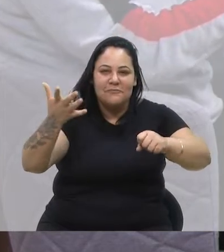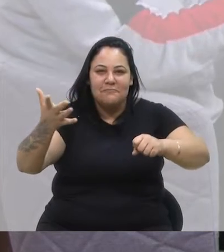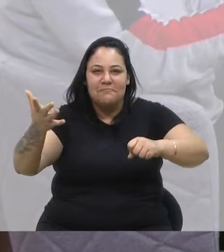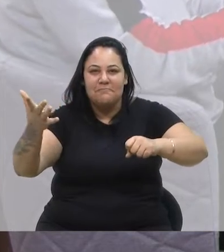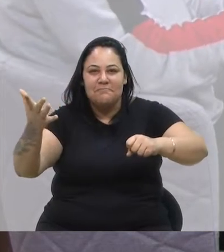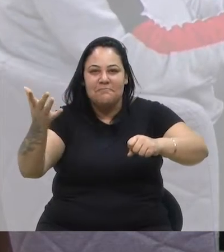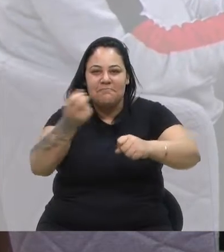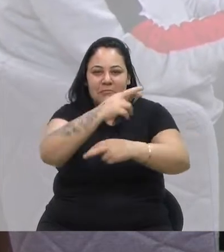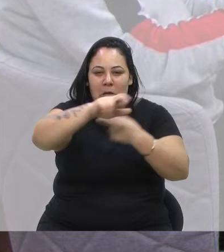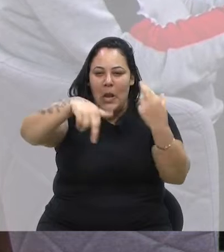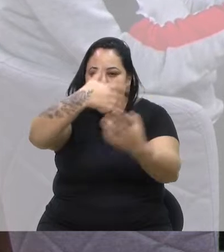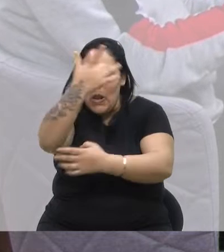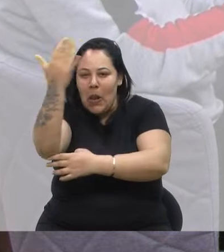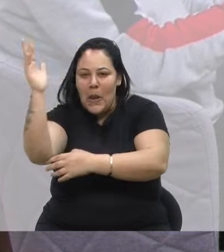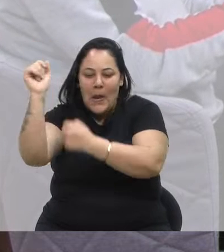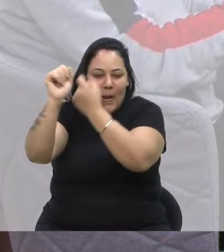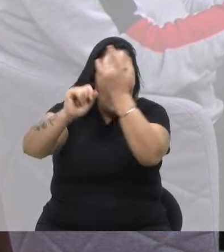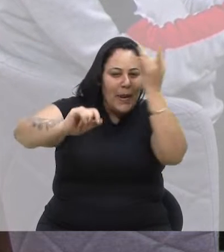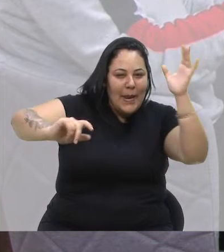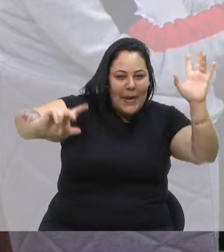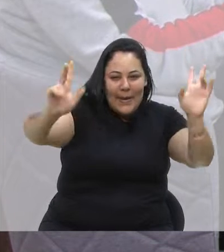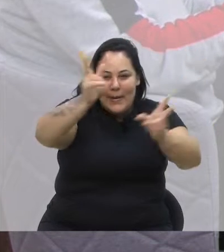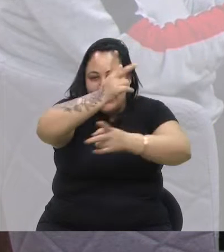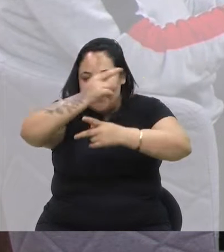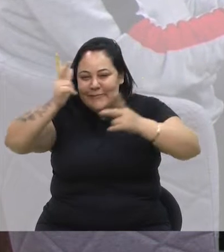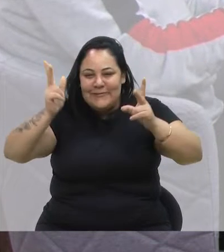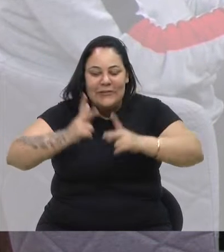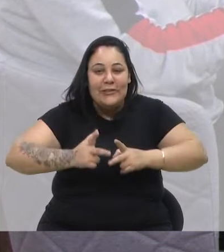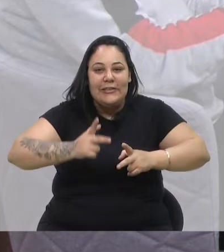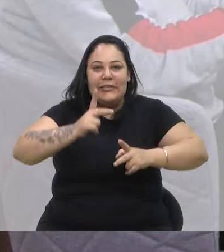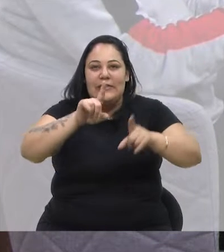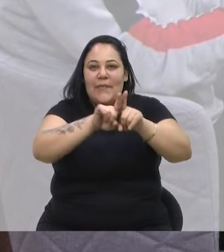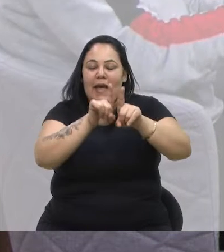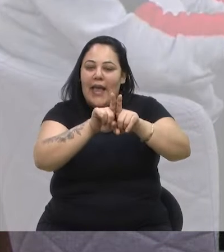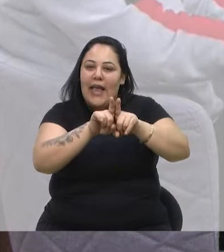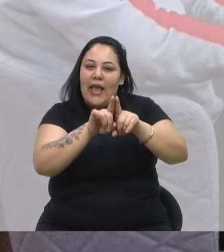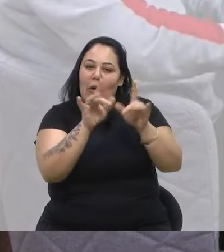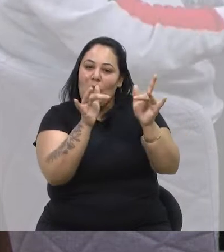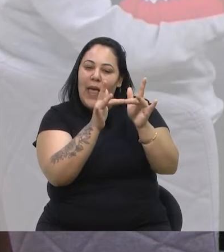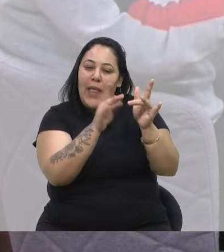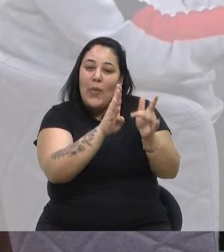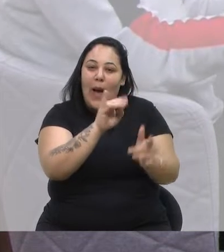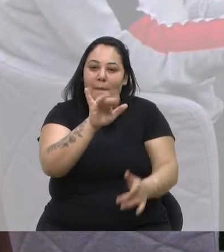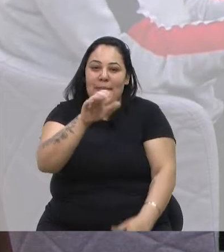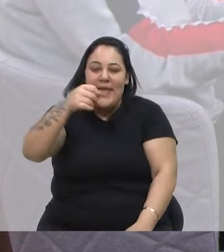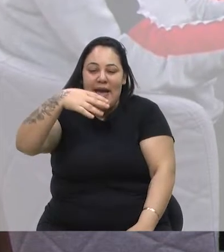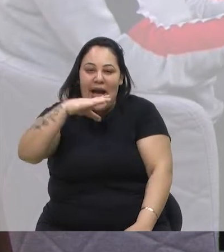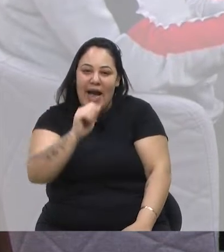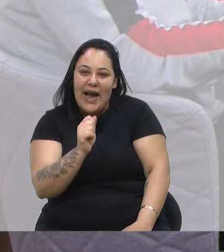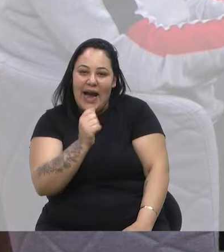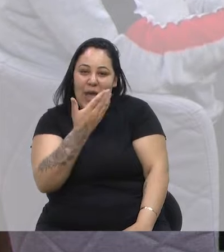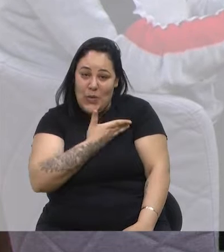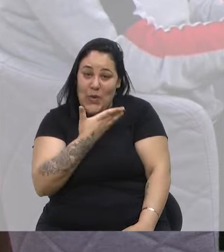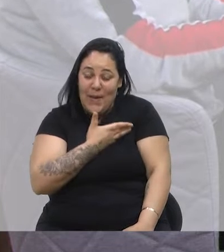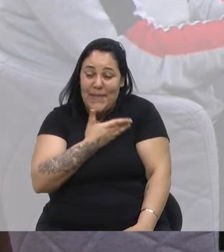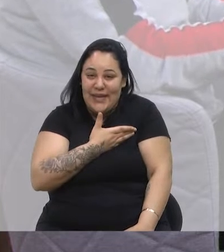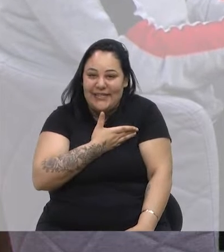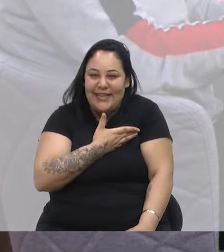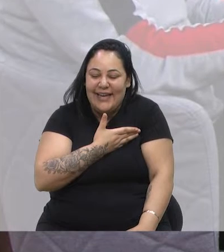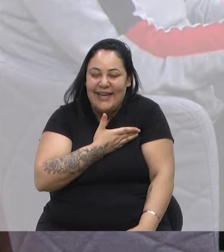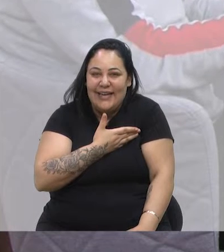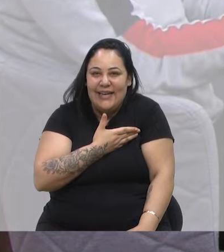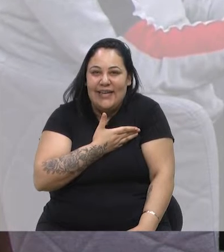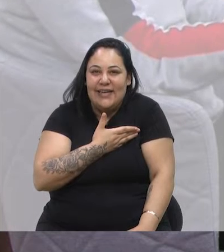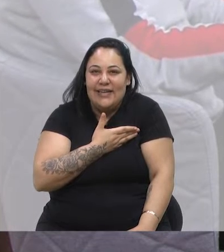mais conceitual com relação à natureza e, digamos assim, no jargão popular, a Bianca e os